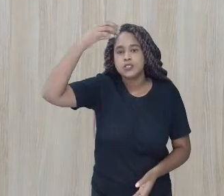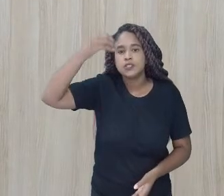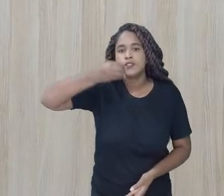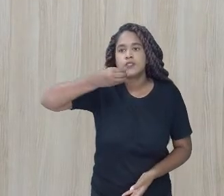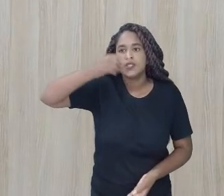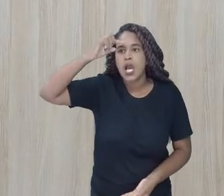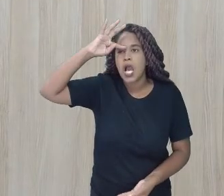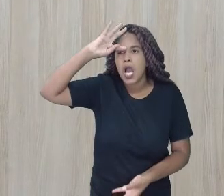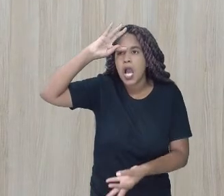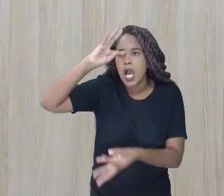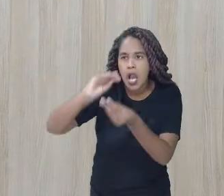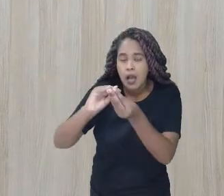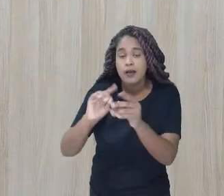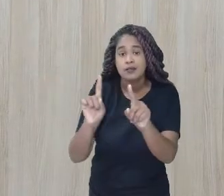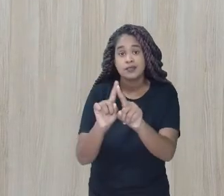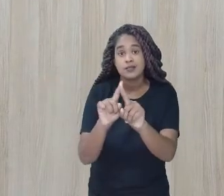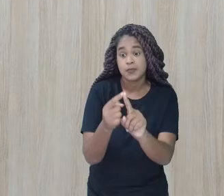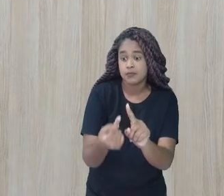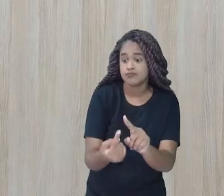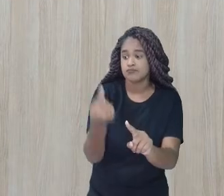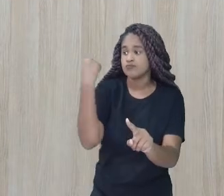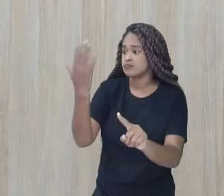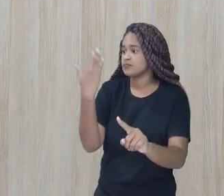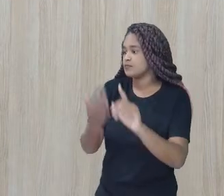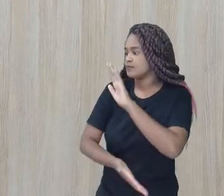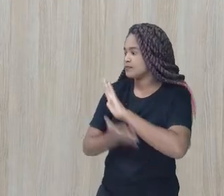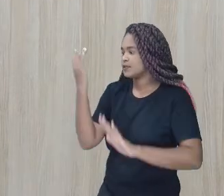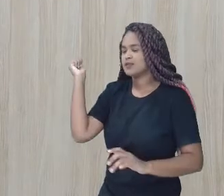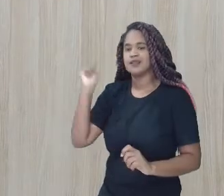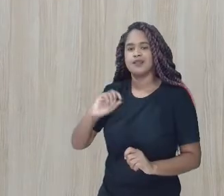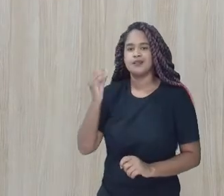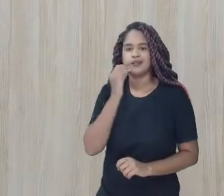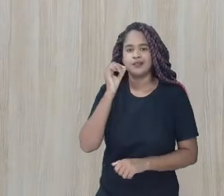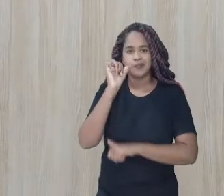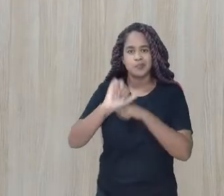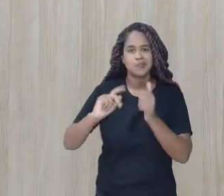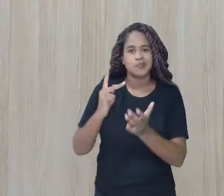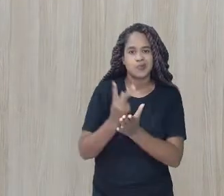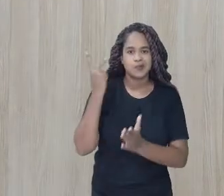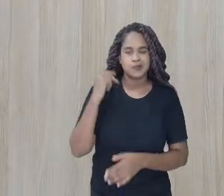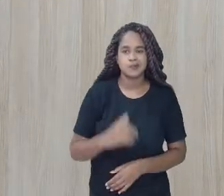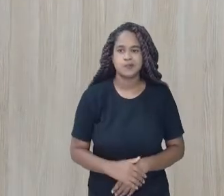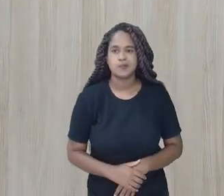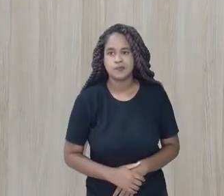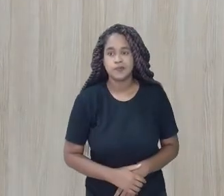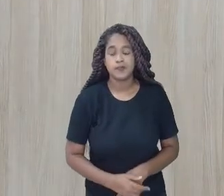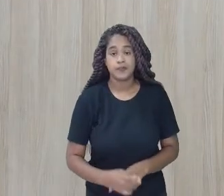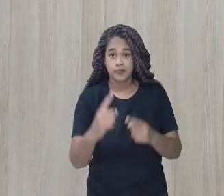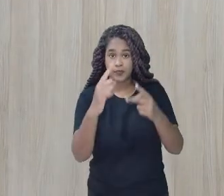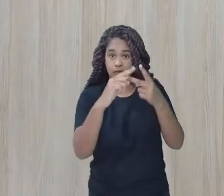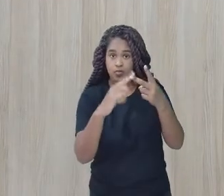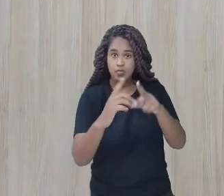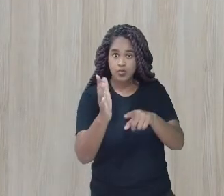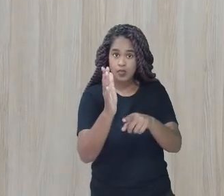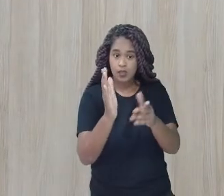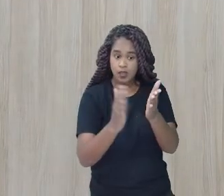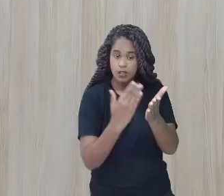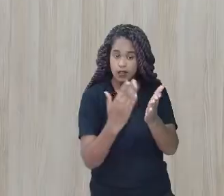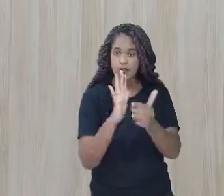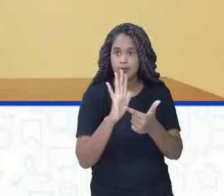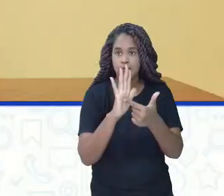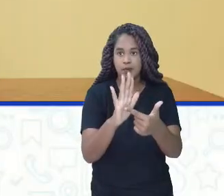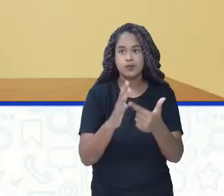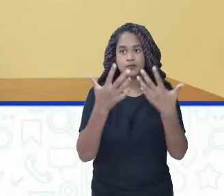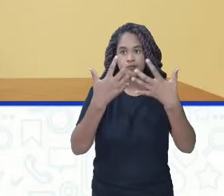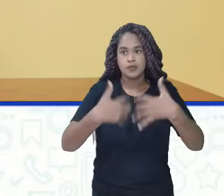ocorrer para o passado, tentar alterar alguma coisa do passado. Ó, 2 livros que falam sobre a máquina